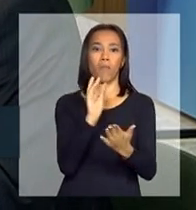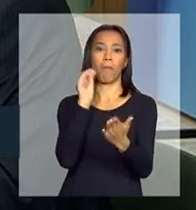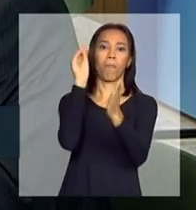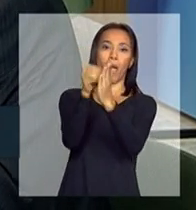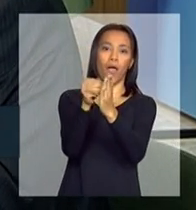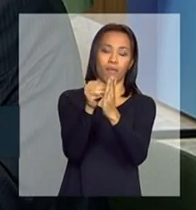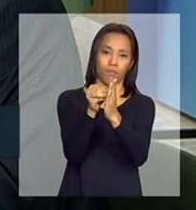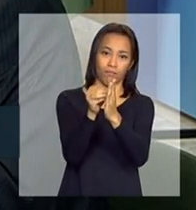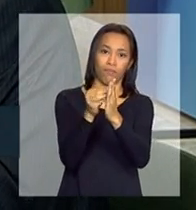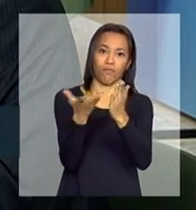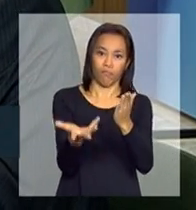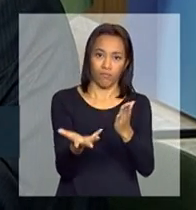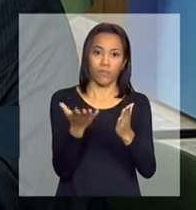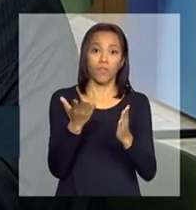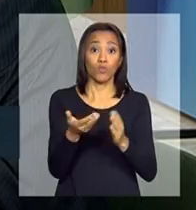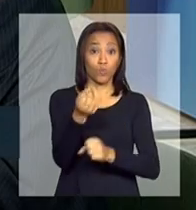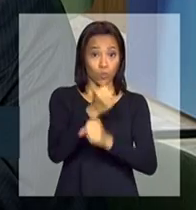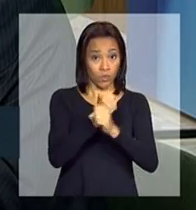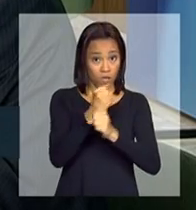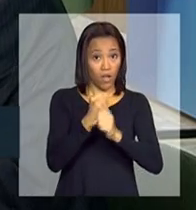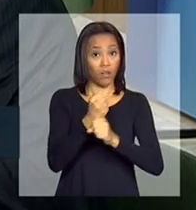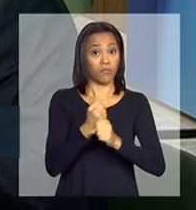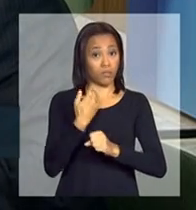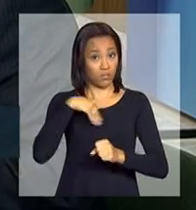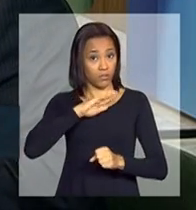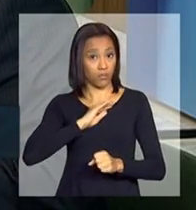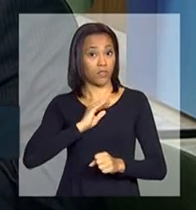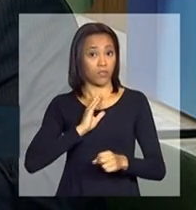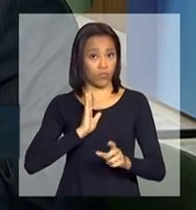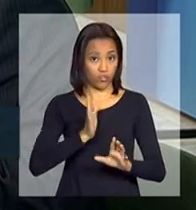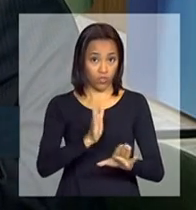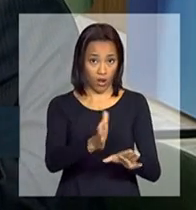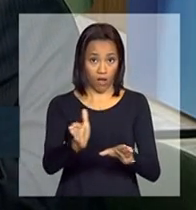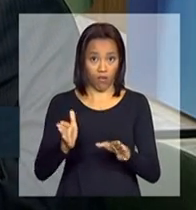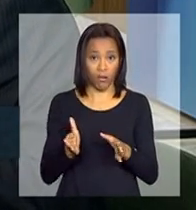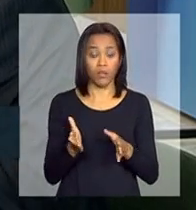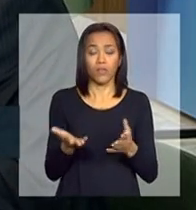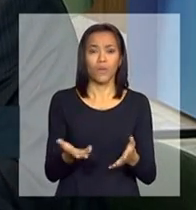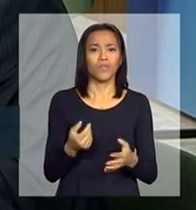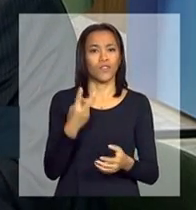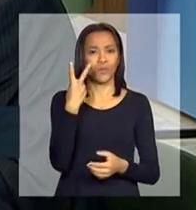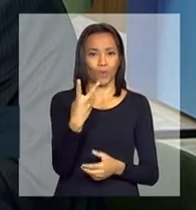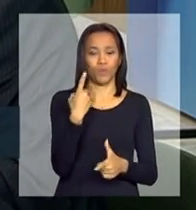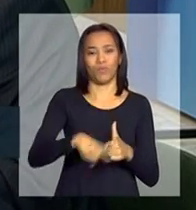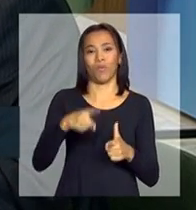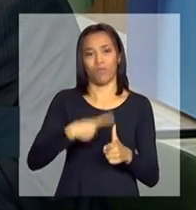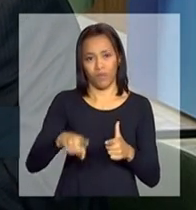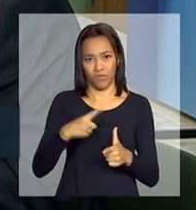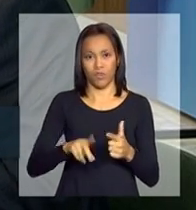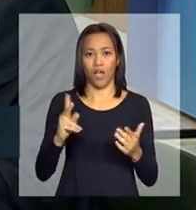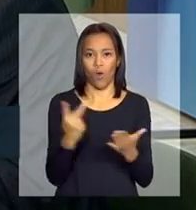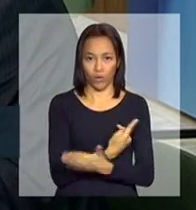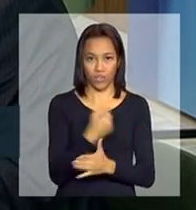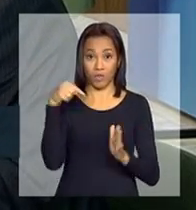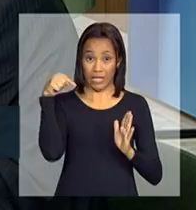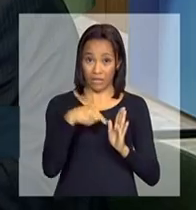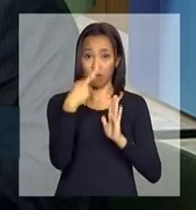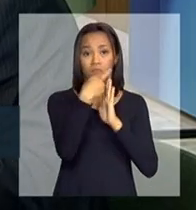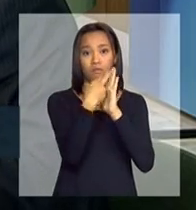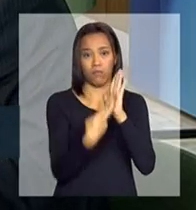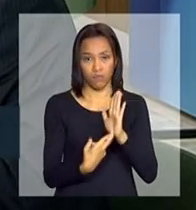ao aos anos de escolaridade esperados então tem dois problemas sérios por essa